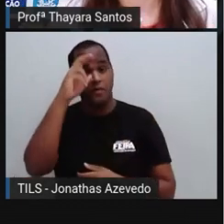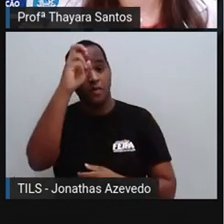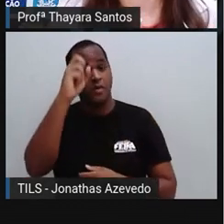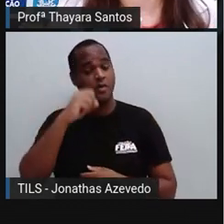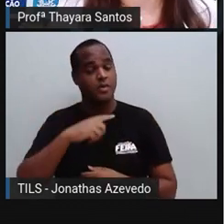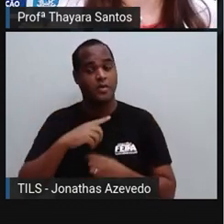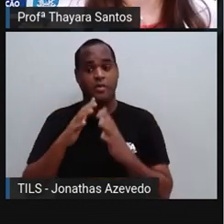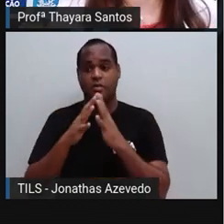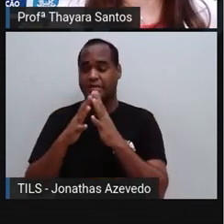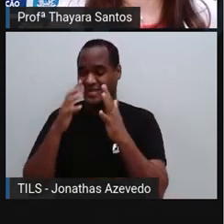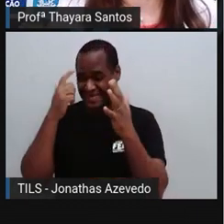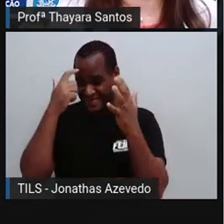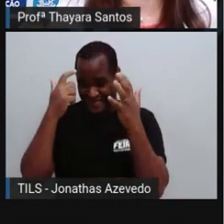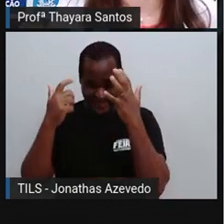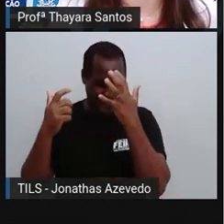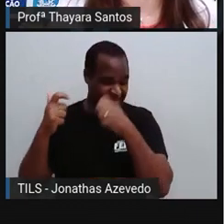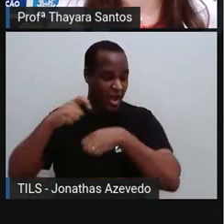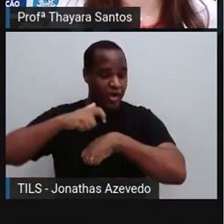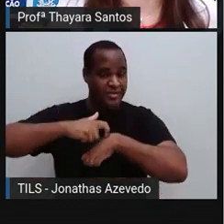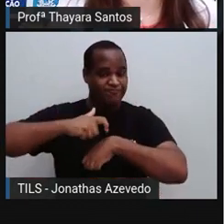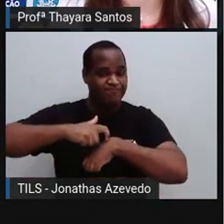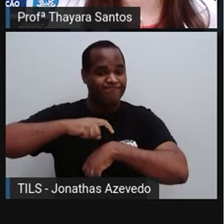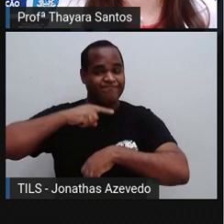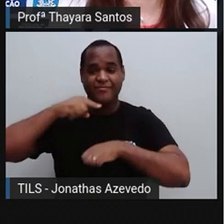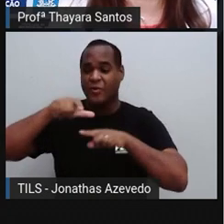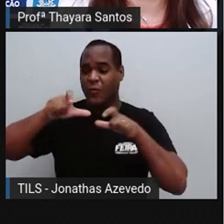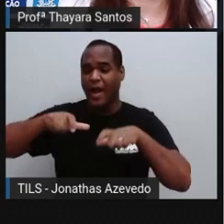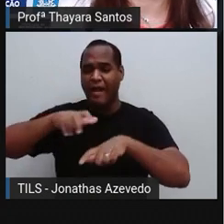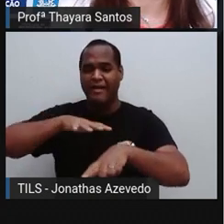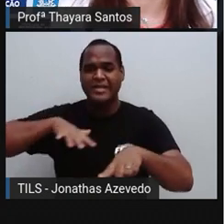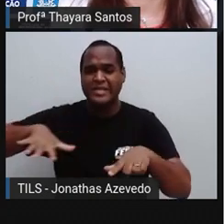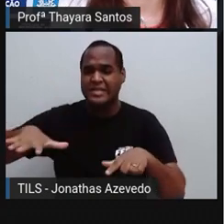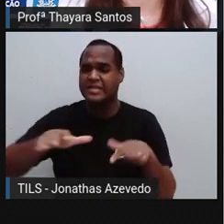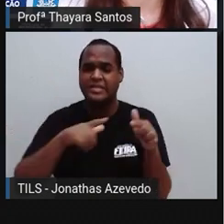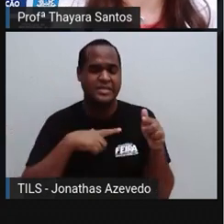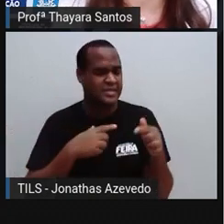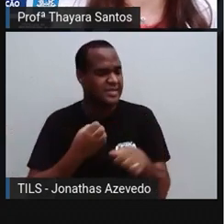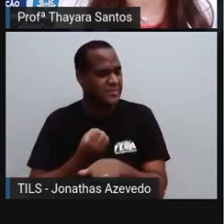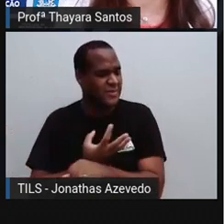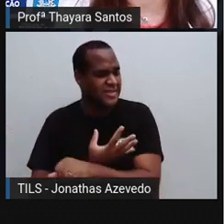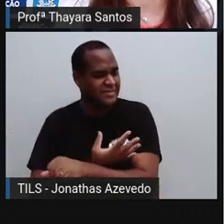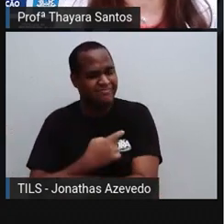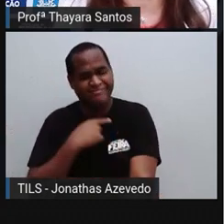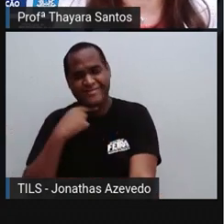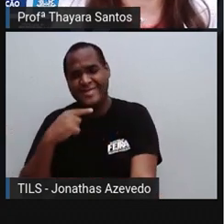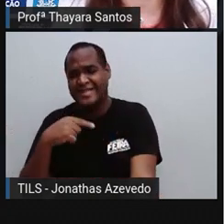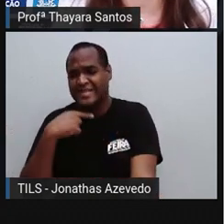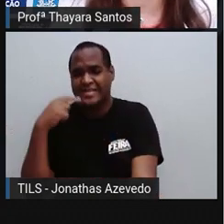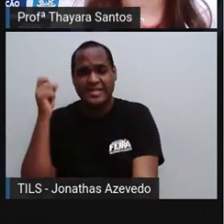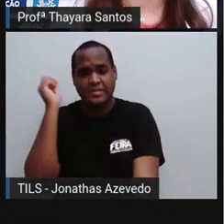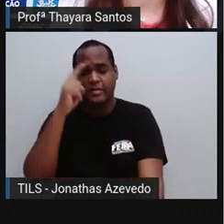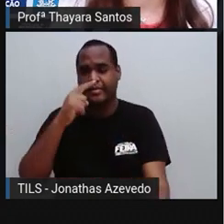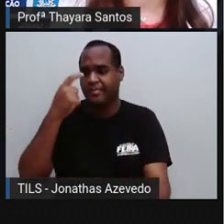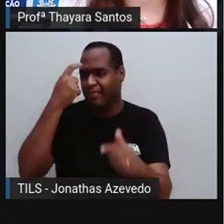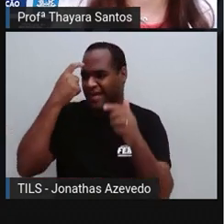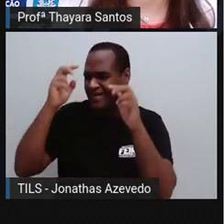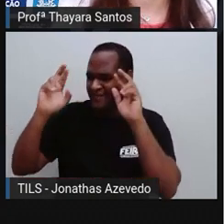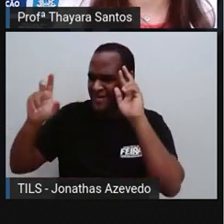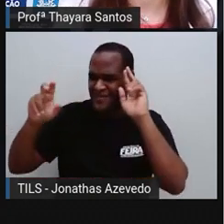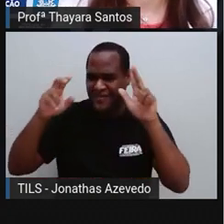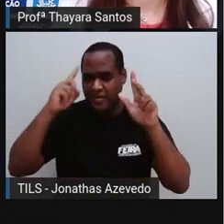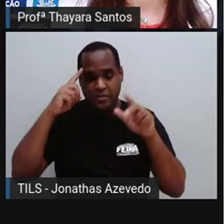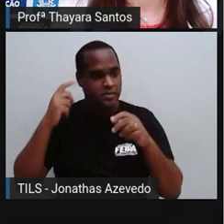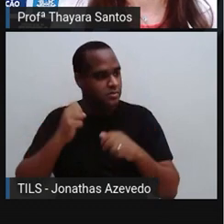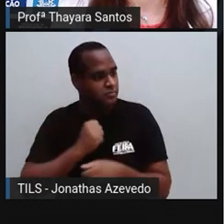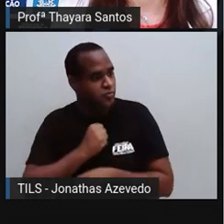Tem confusão, perda da noção do tempo, do espaço, do controle emocional, começa a ter pensamentos desordenados, uma